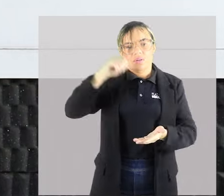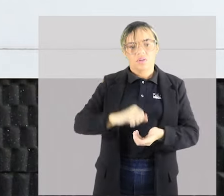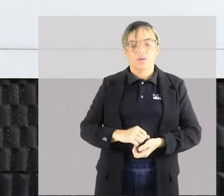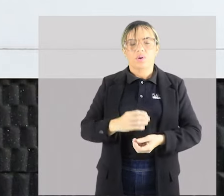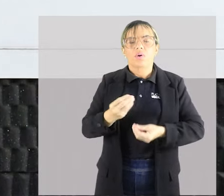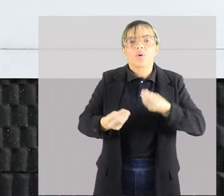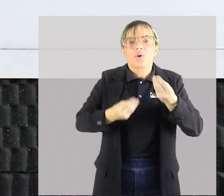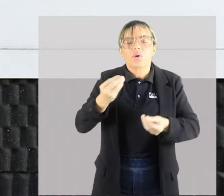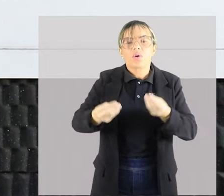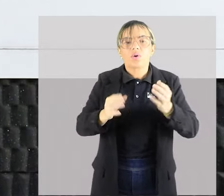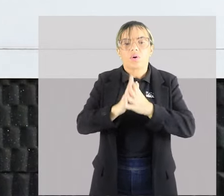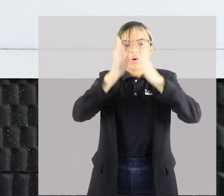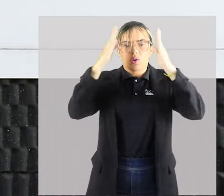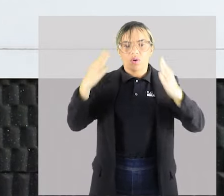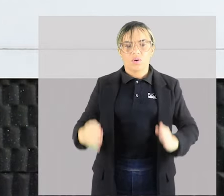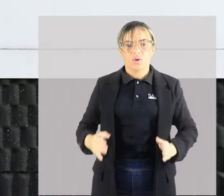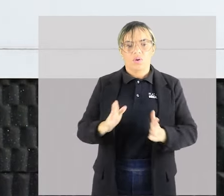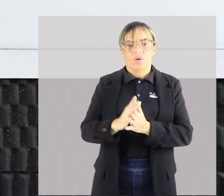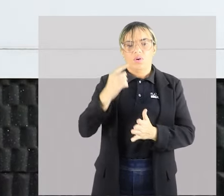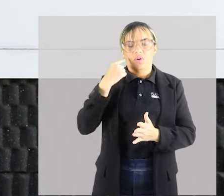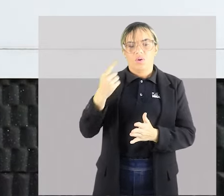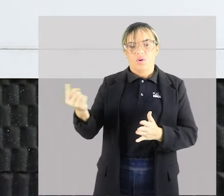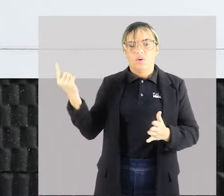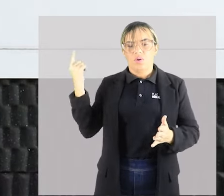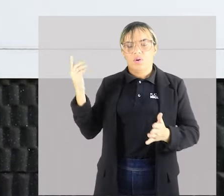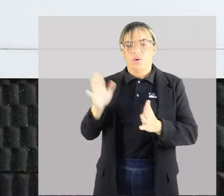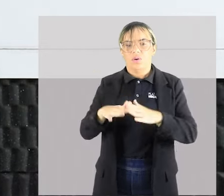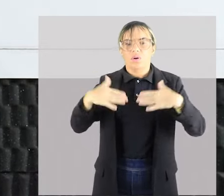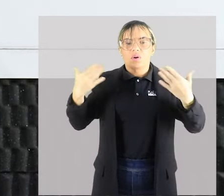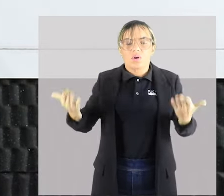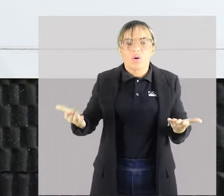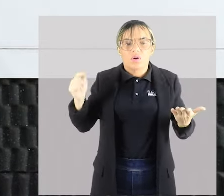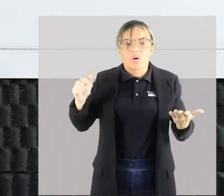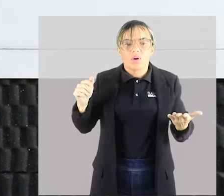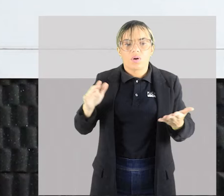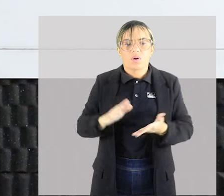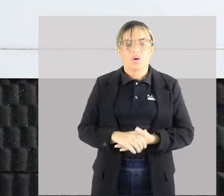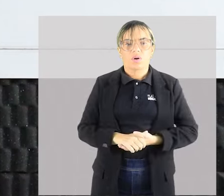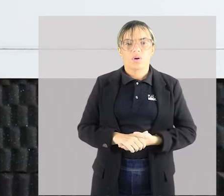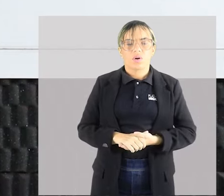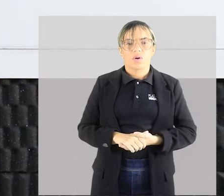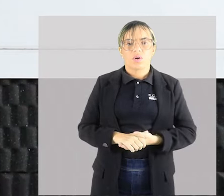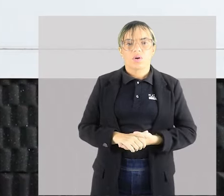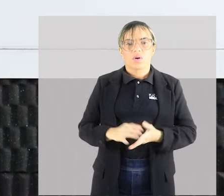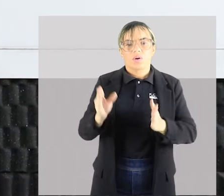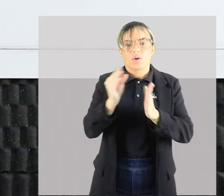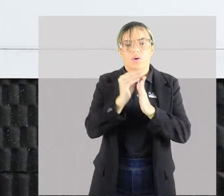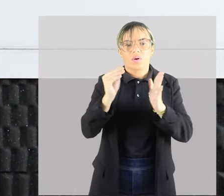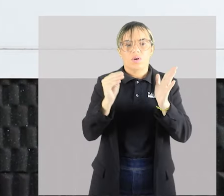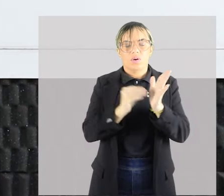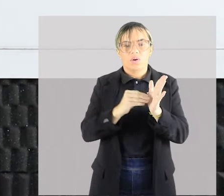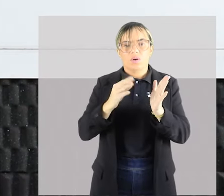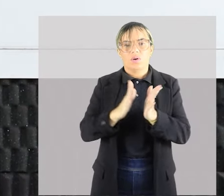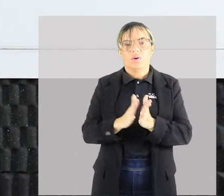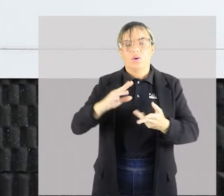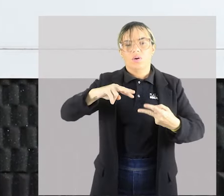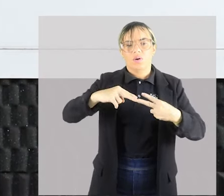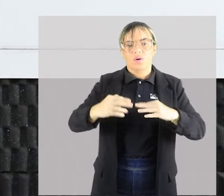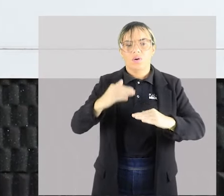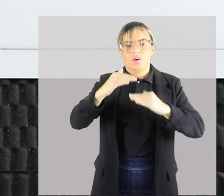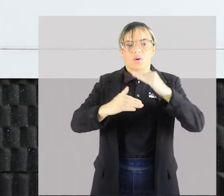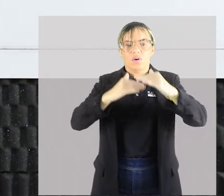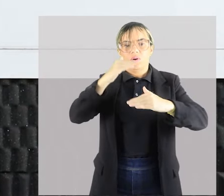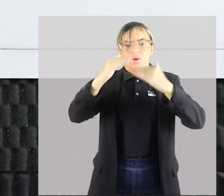como que a gente vai analisar então uma questão sobre né Eh esse conteúdo sobre código genético